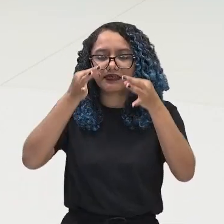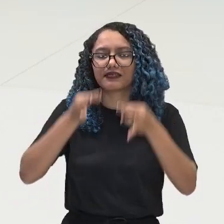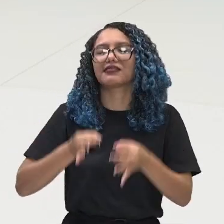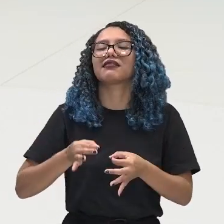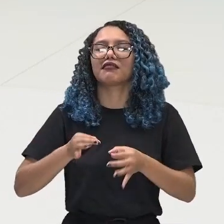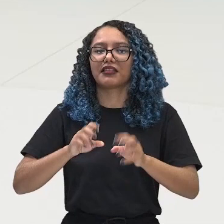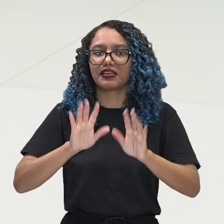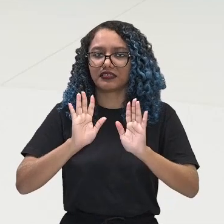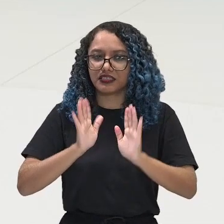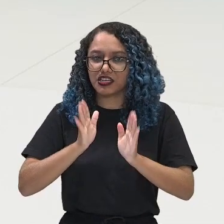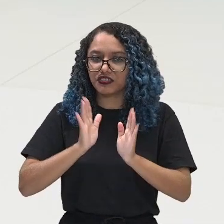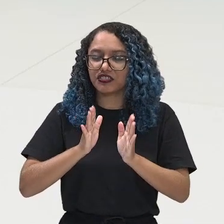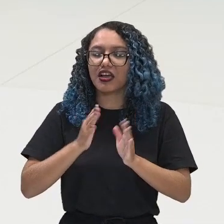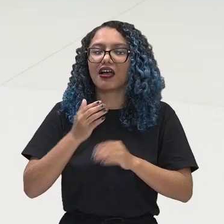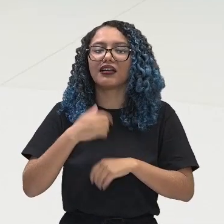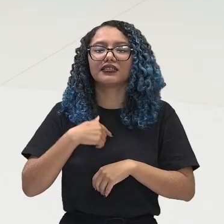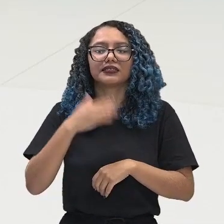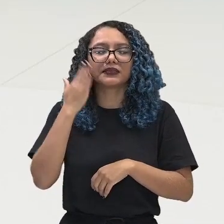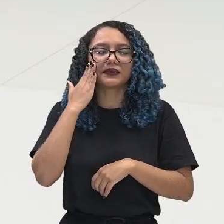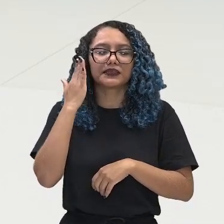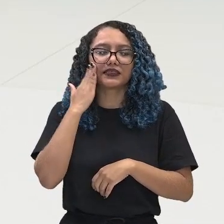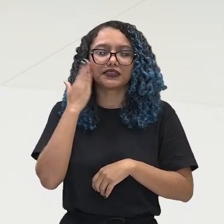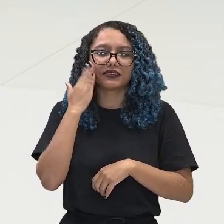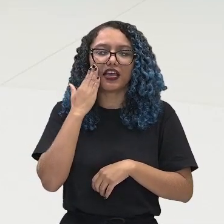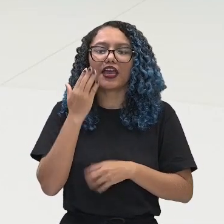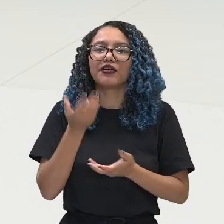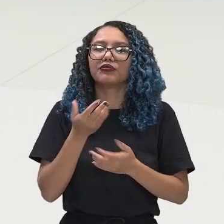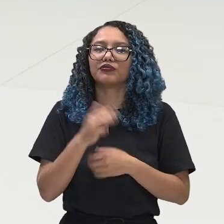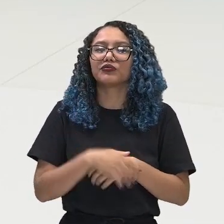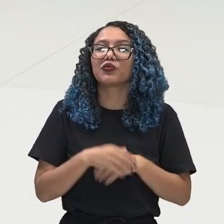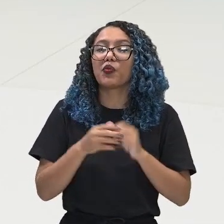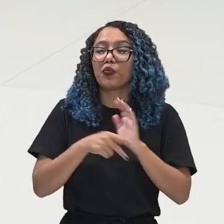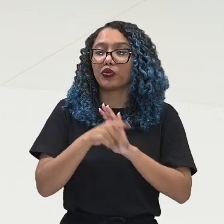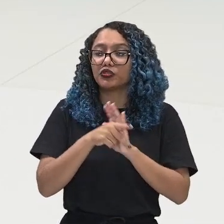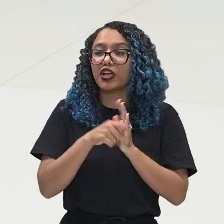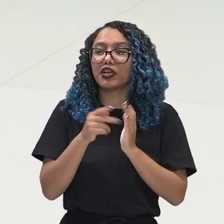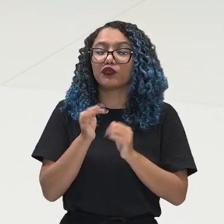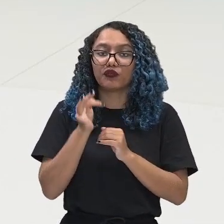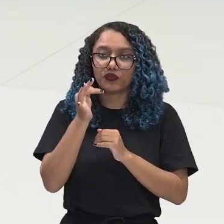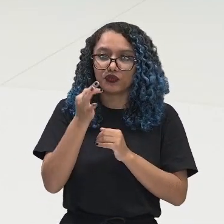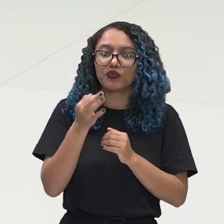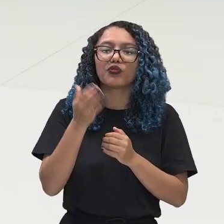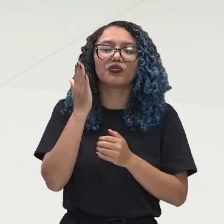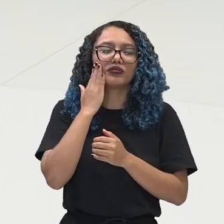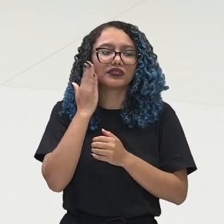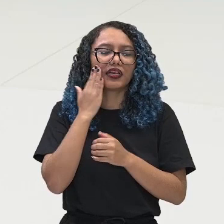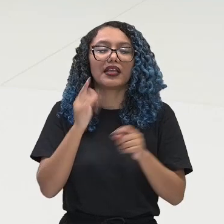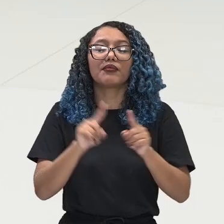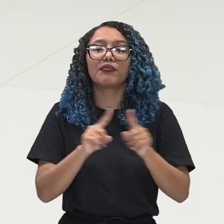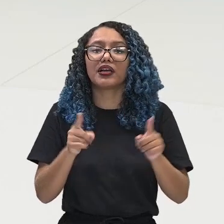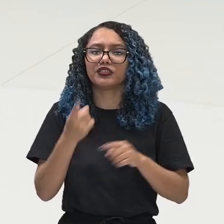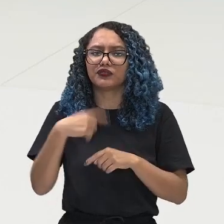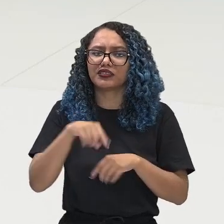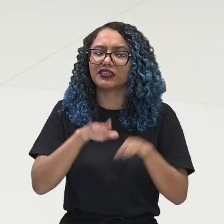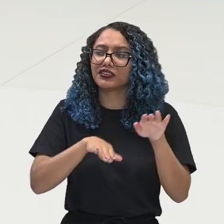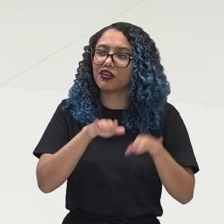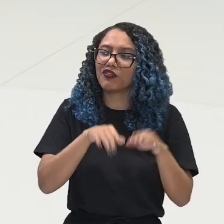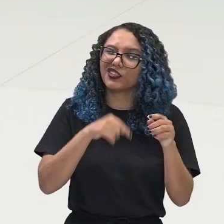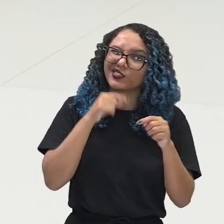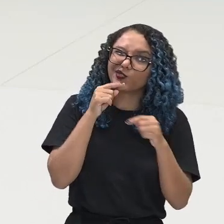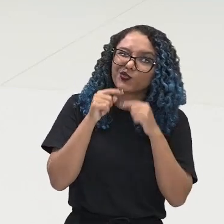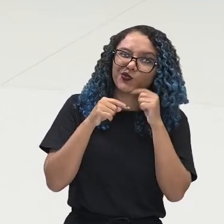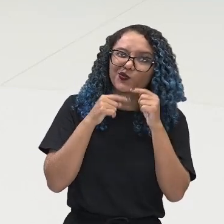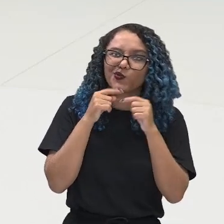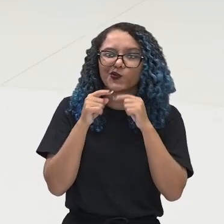quero fazer, eu já tenho certeza do que eu quero para a minha vida. Mas talvez você aí do outro lado não tenha ainda essa certeza, talvez você ainda seja mais